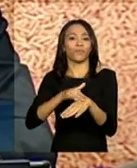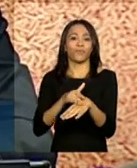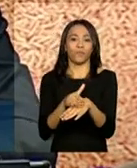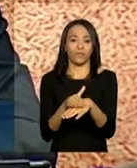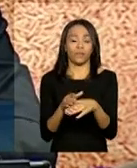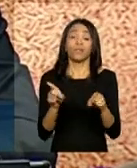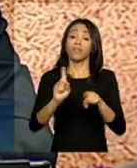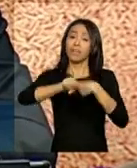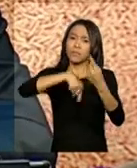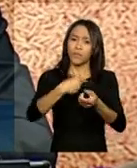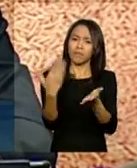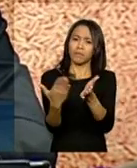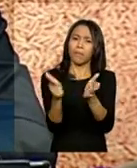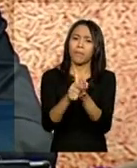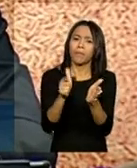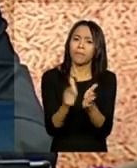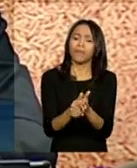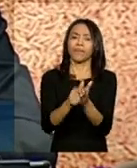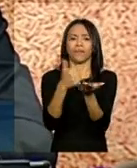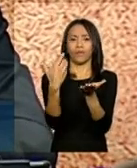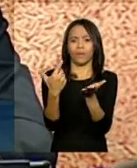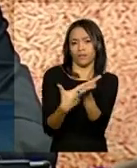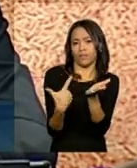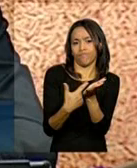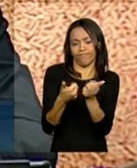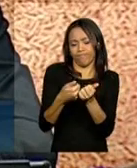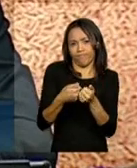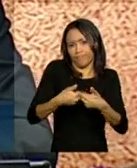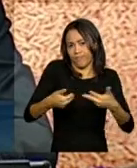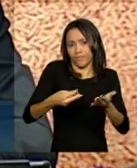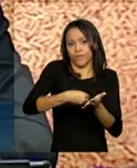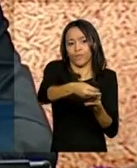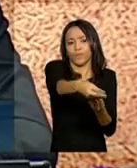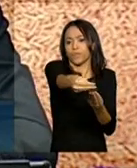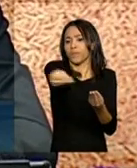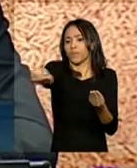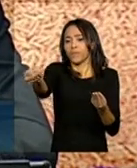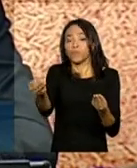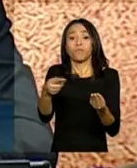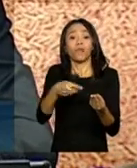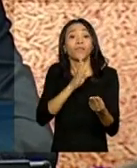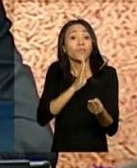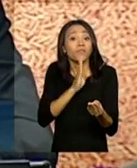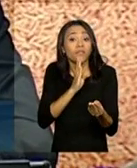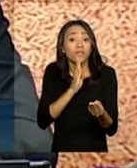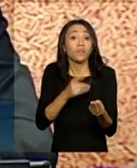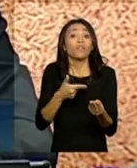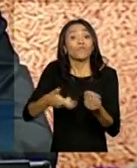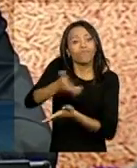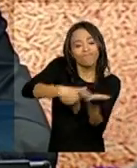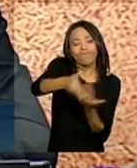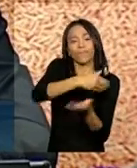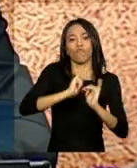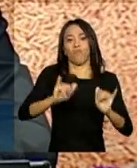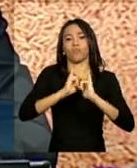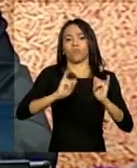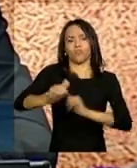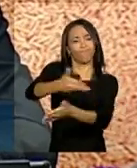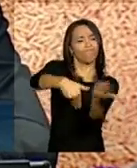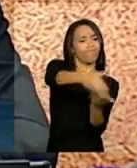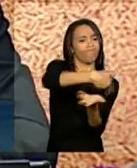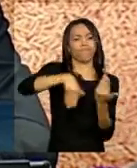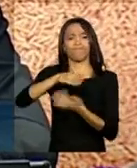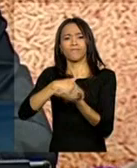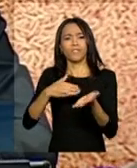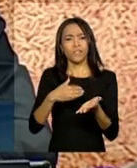folders cartais imobiliário urbano no sentido de que a gente possa eh realmente socializar a informação e